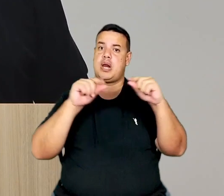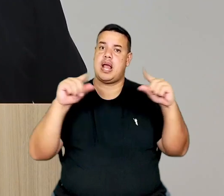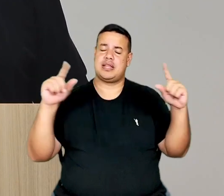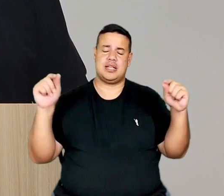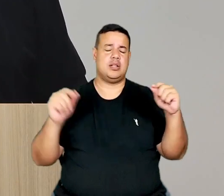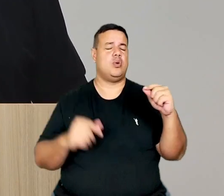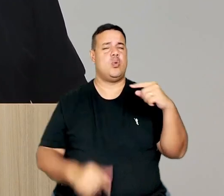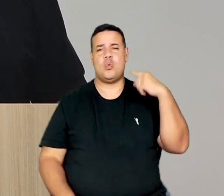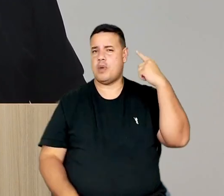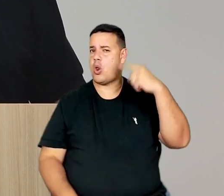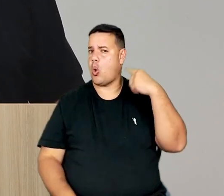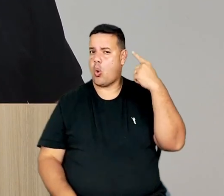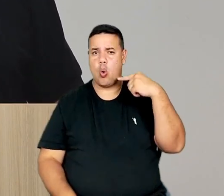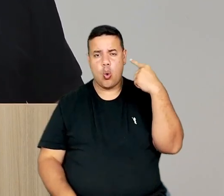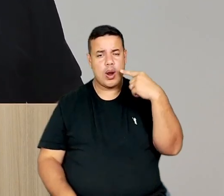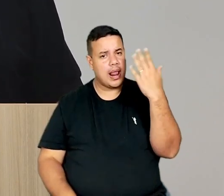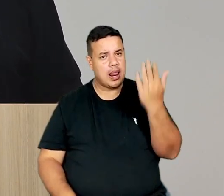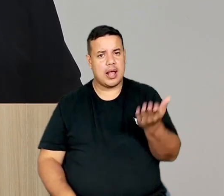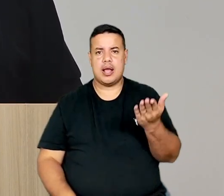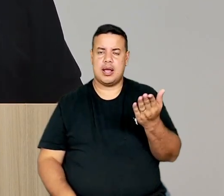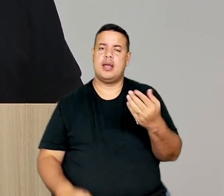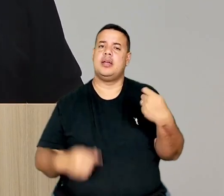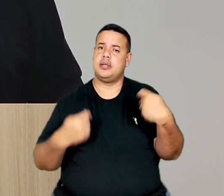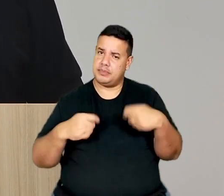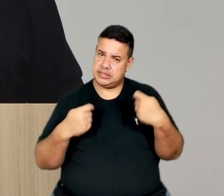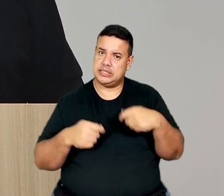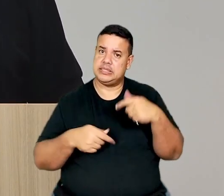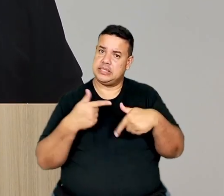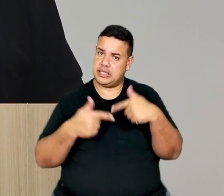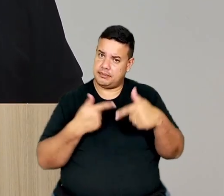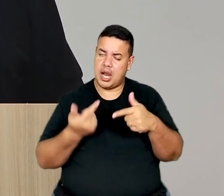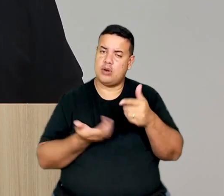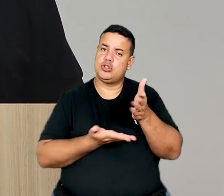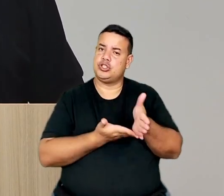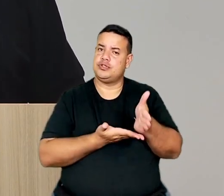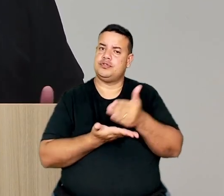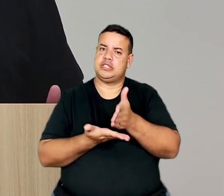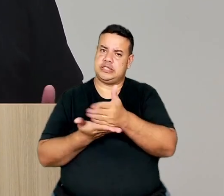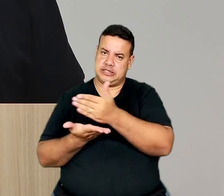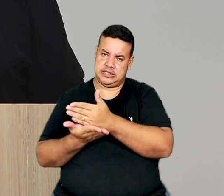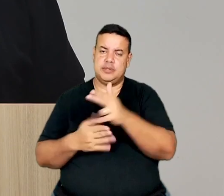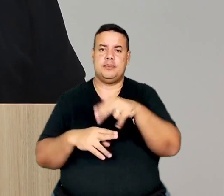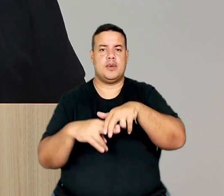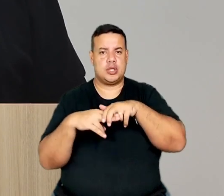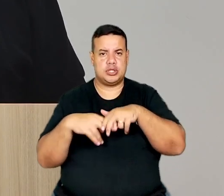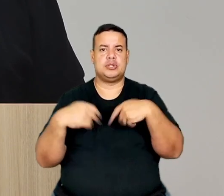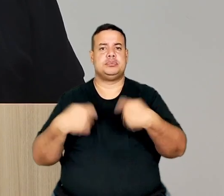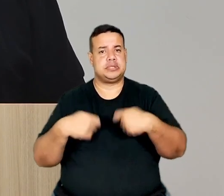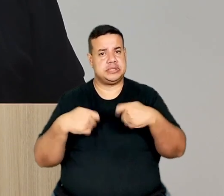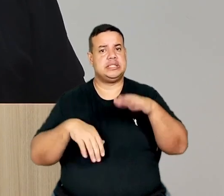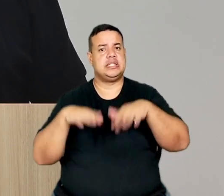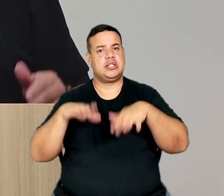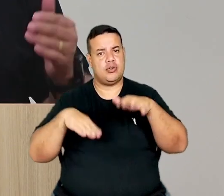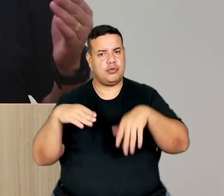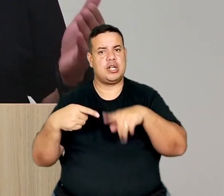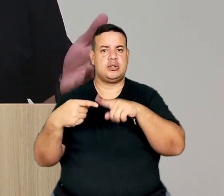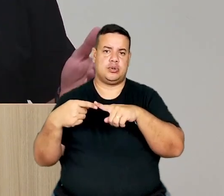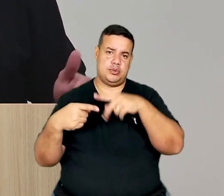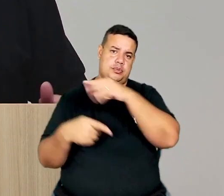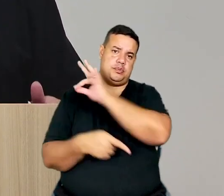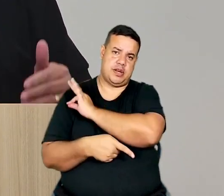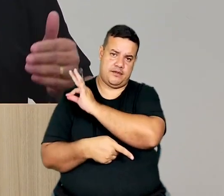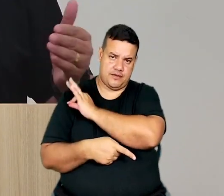lá. E você tem que dividir as funções. Por isso a necessidade de, talvez, né,